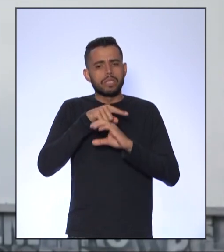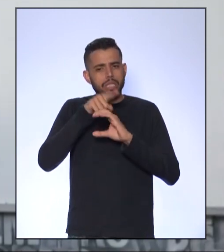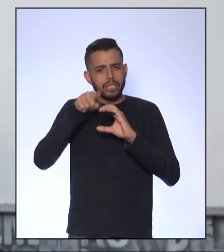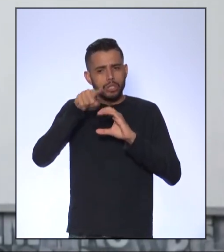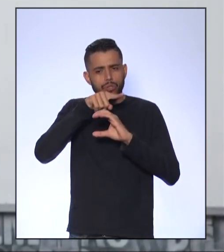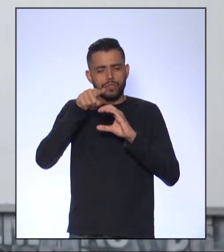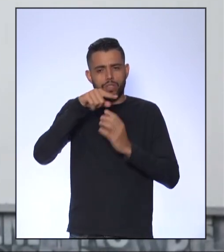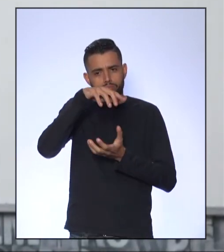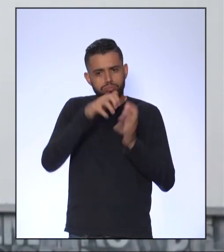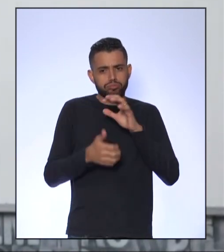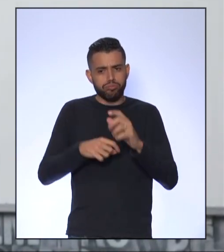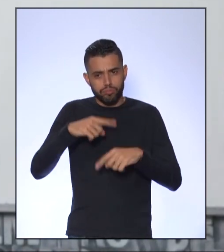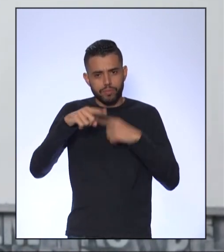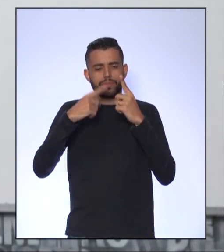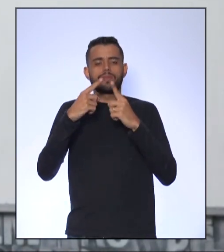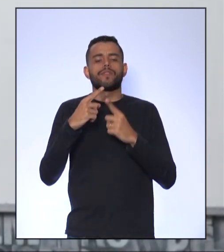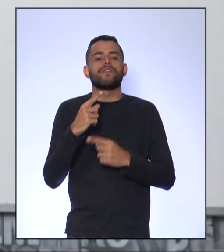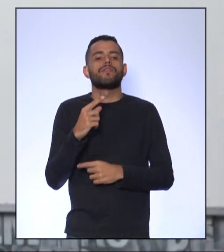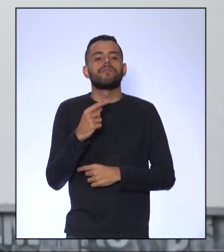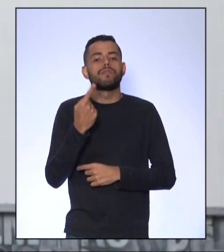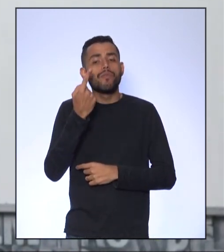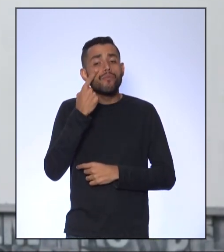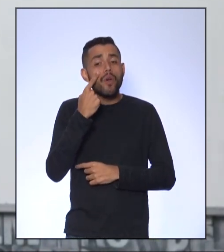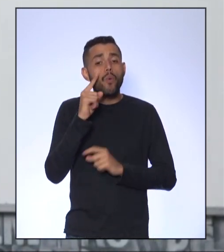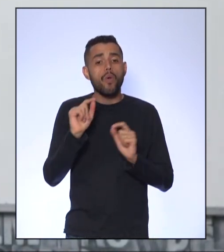nós vamos ver aqui uma